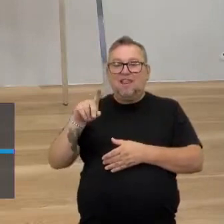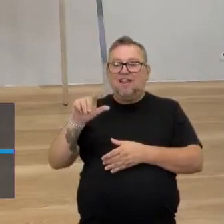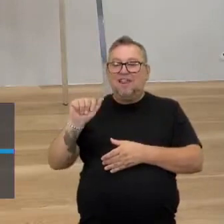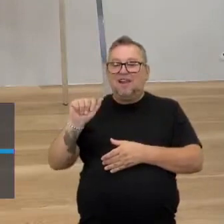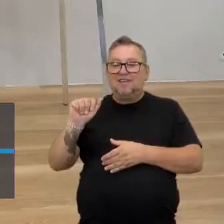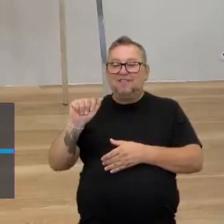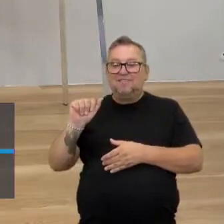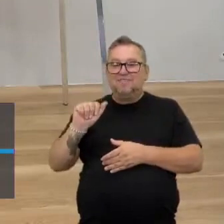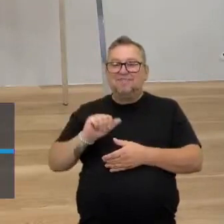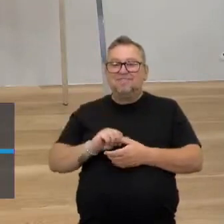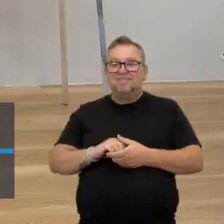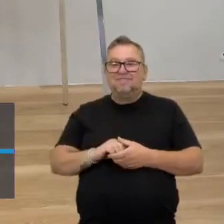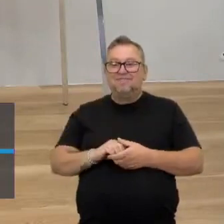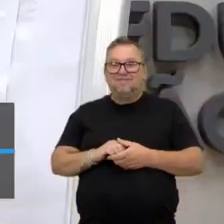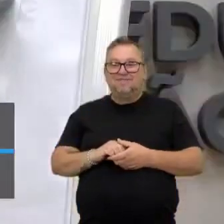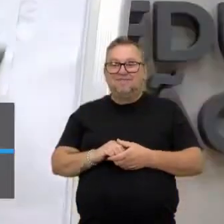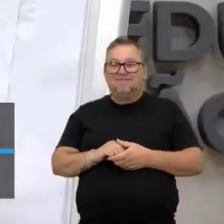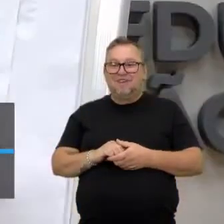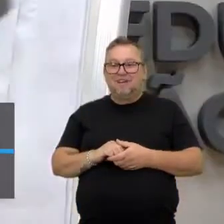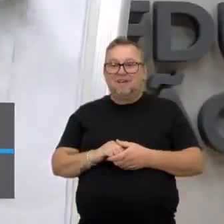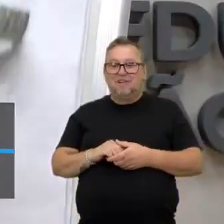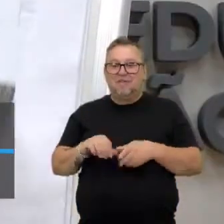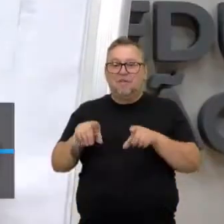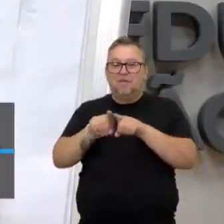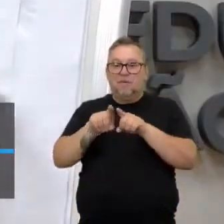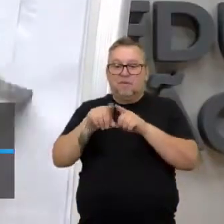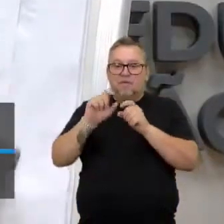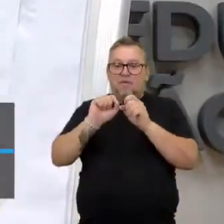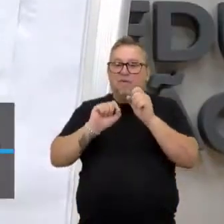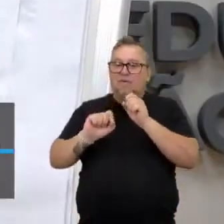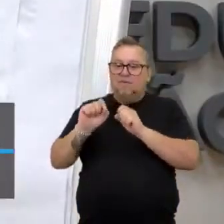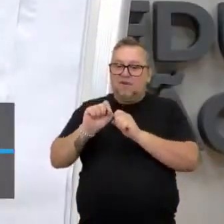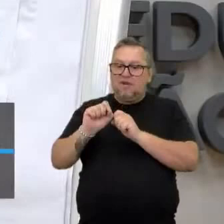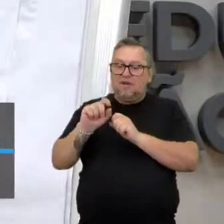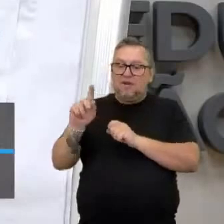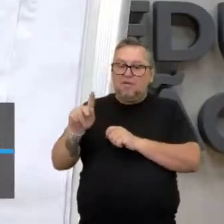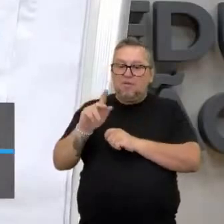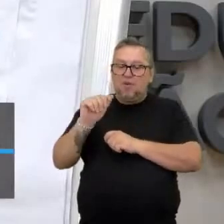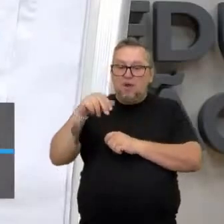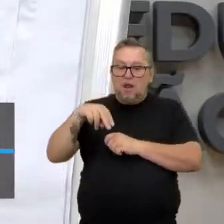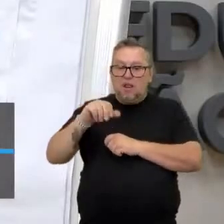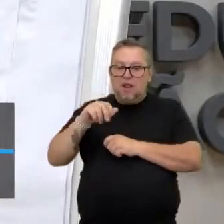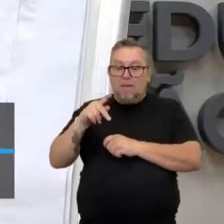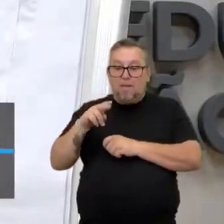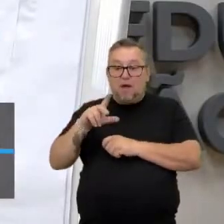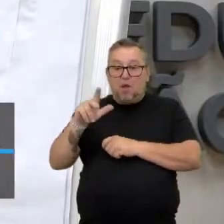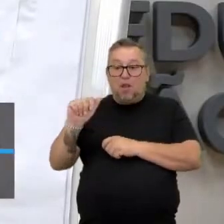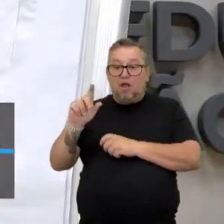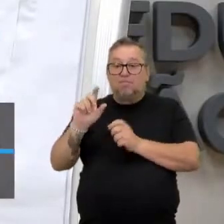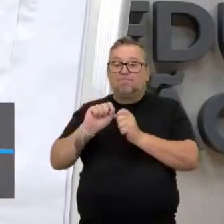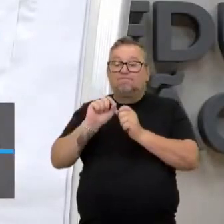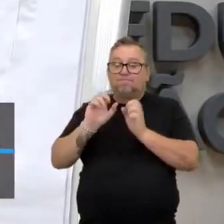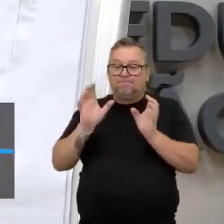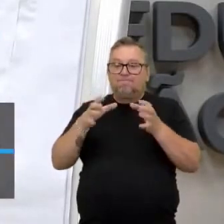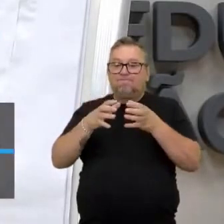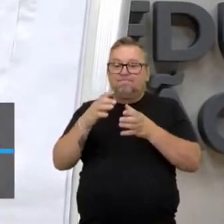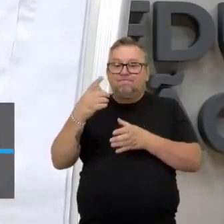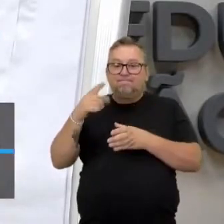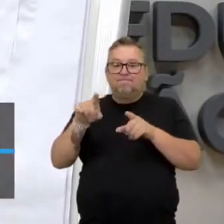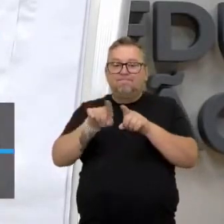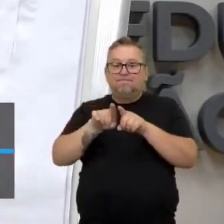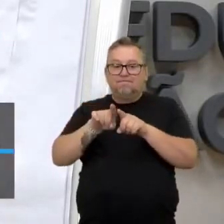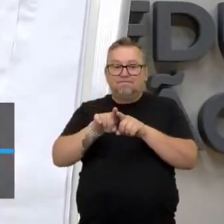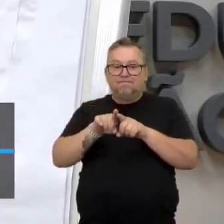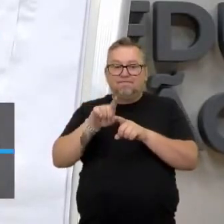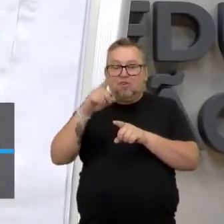professora Fernanda que entrou em contato com elas. E a Ana Paula disse que já fez com a turma dela e disse que